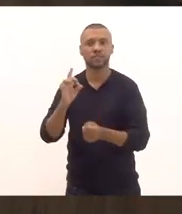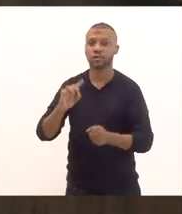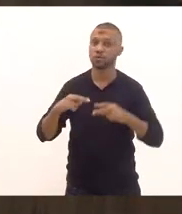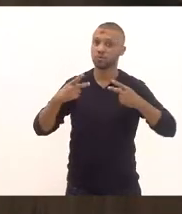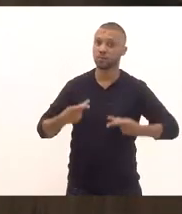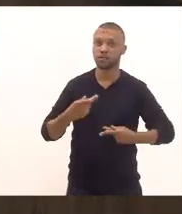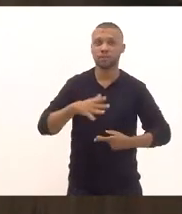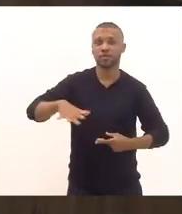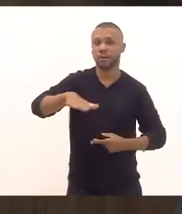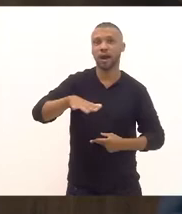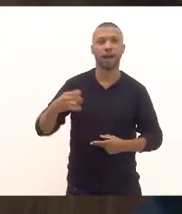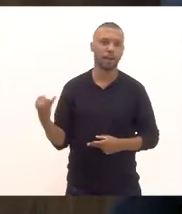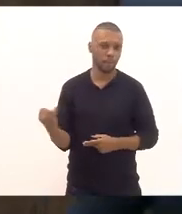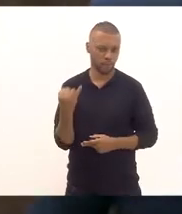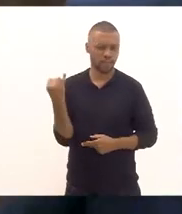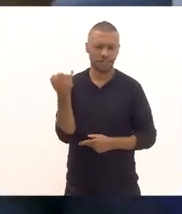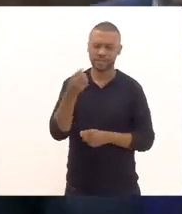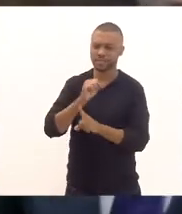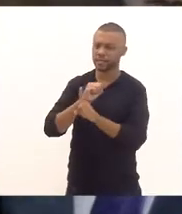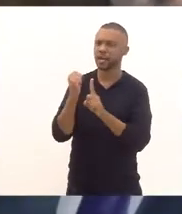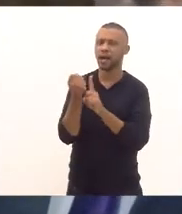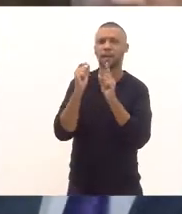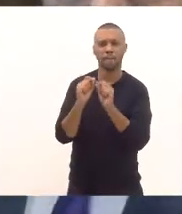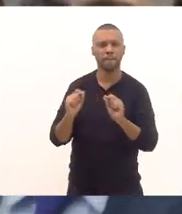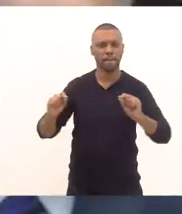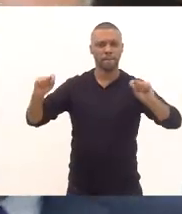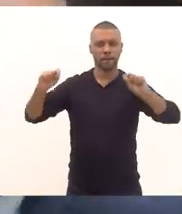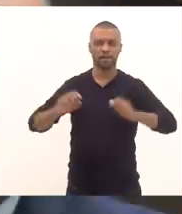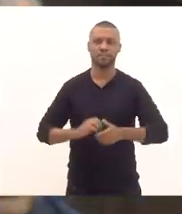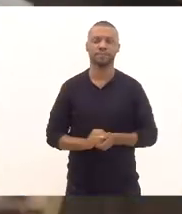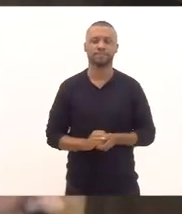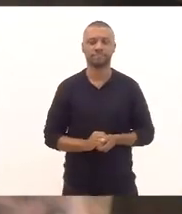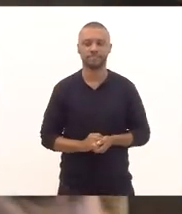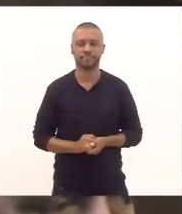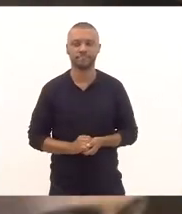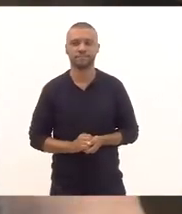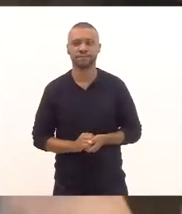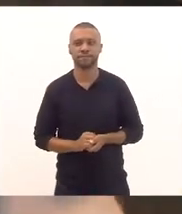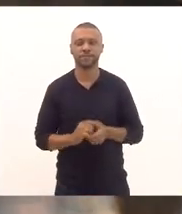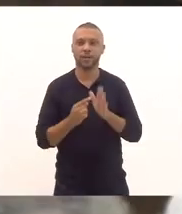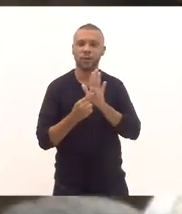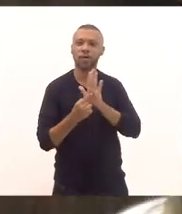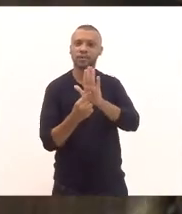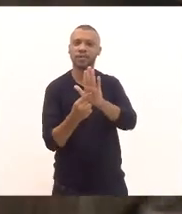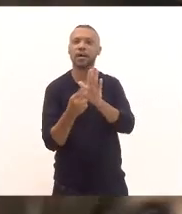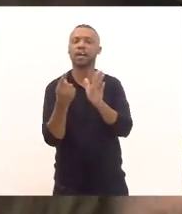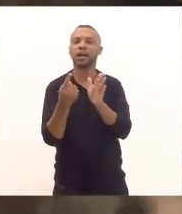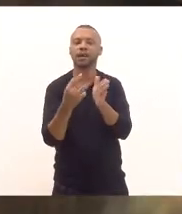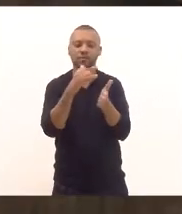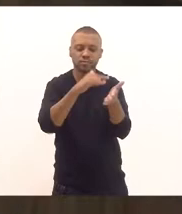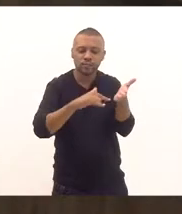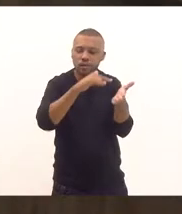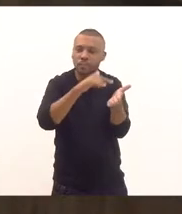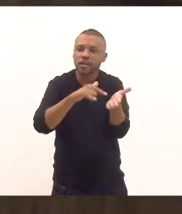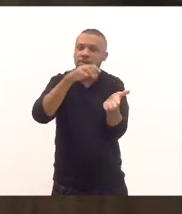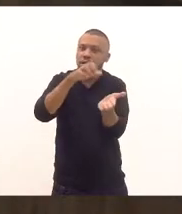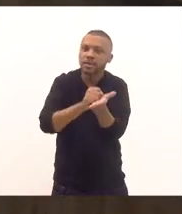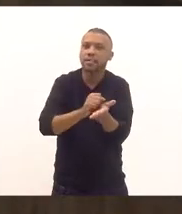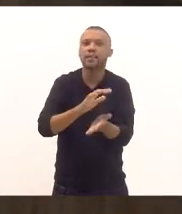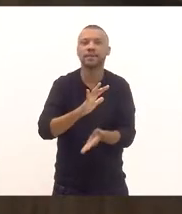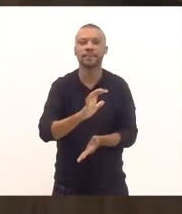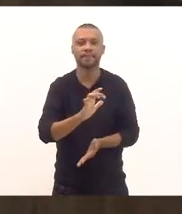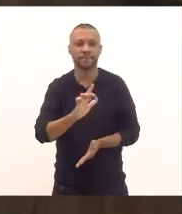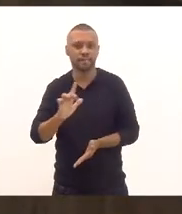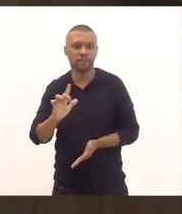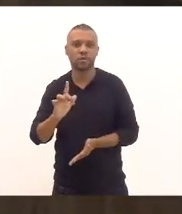importante também da sociedade é chega trazer um registro civil os documentos